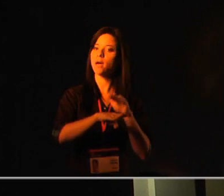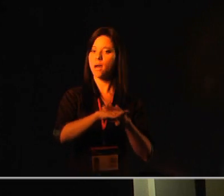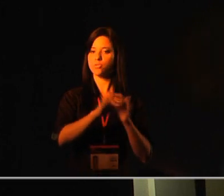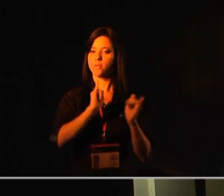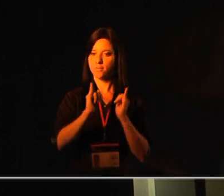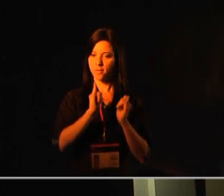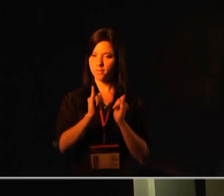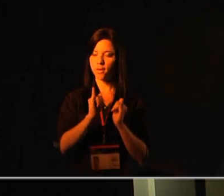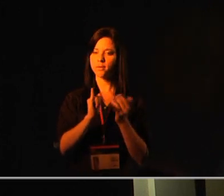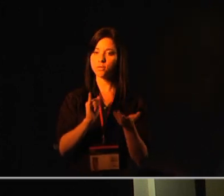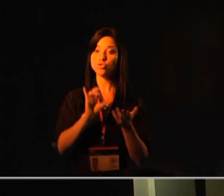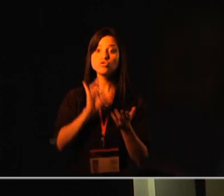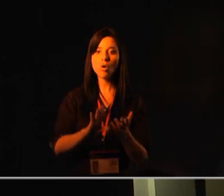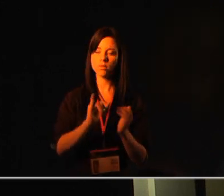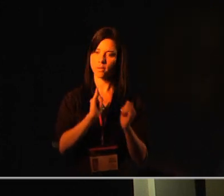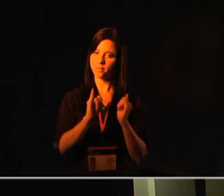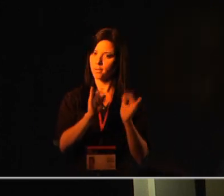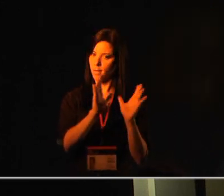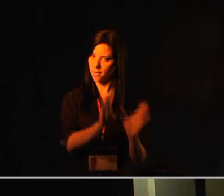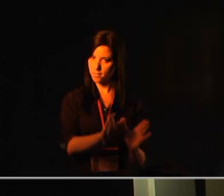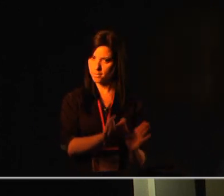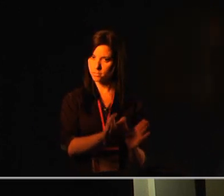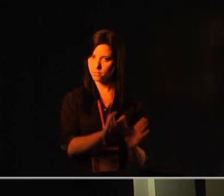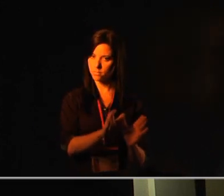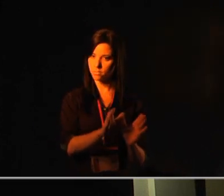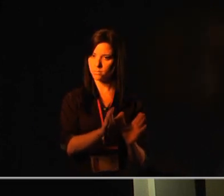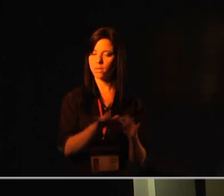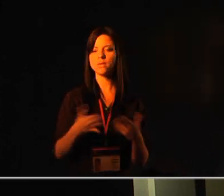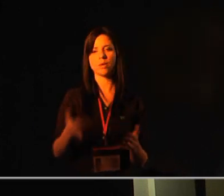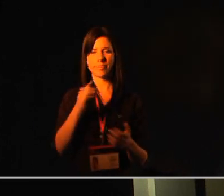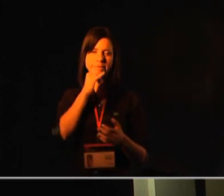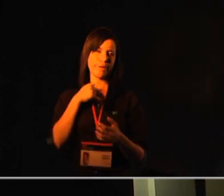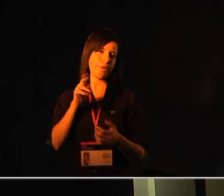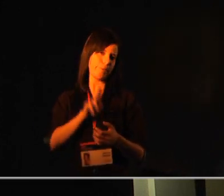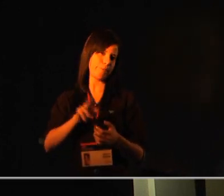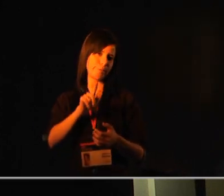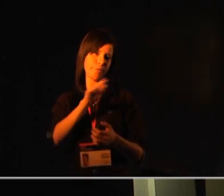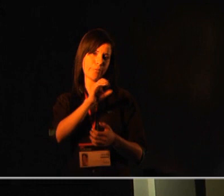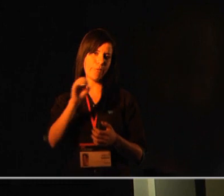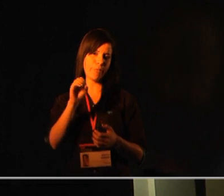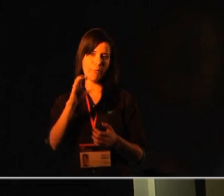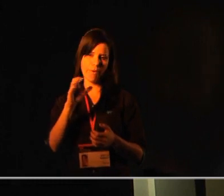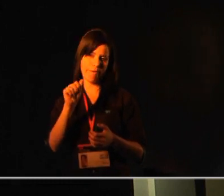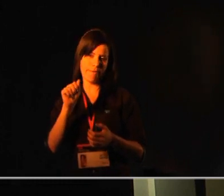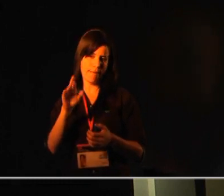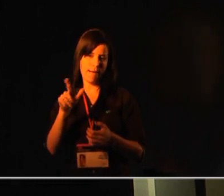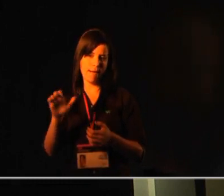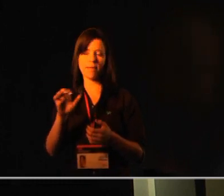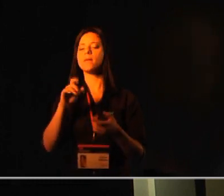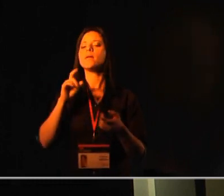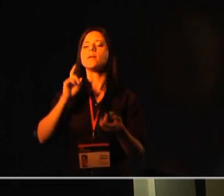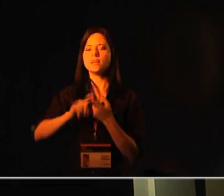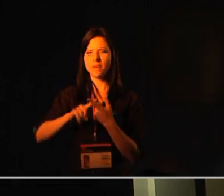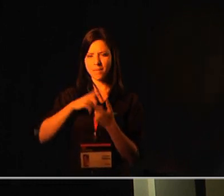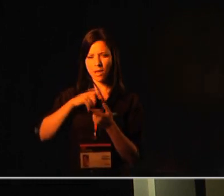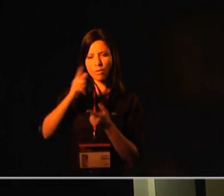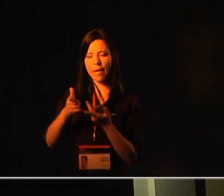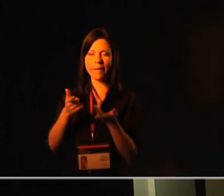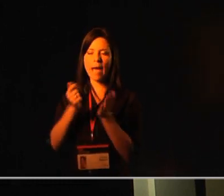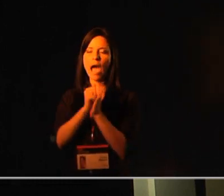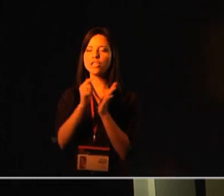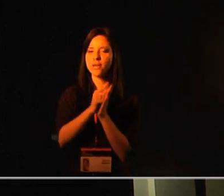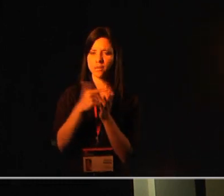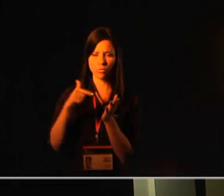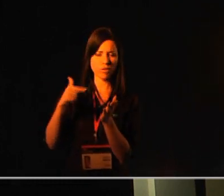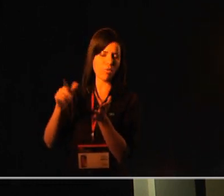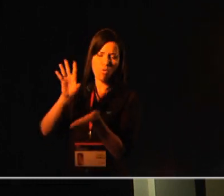na internet e só na internet. Então, eu uso o Google Calendar, né? Minha agenda está lá, não tem lá ela cópia